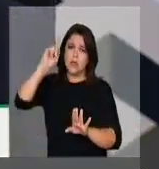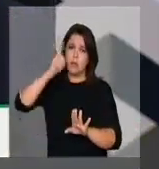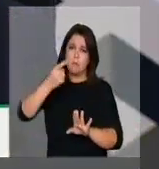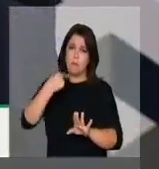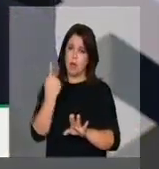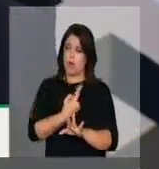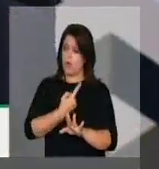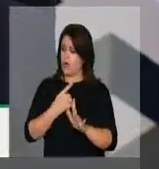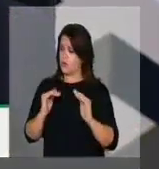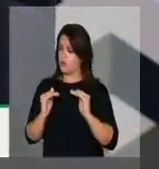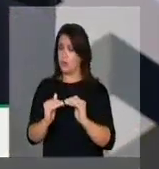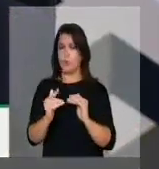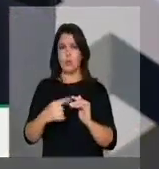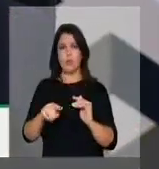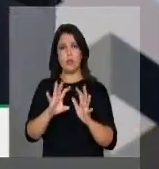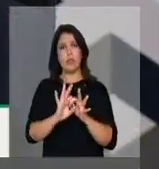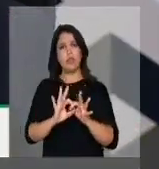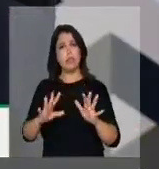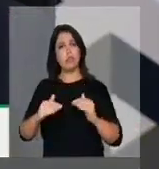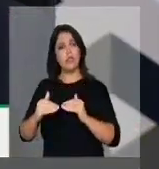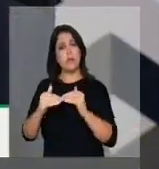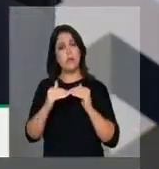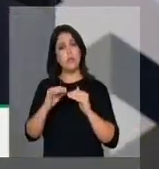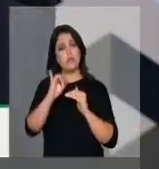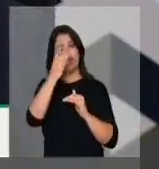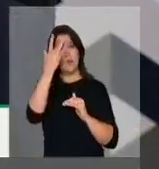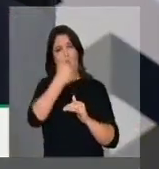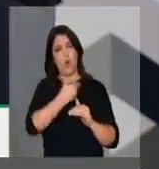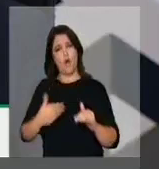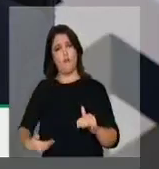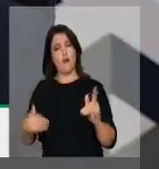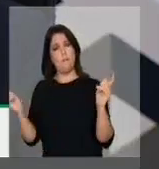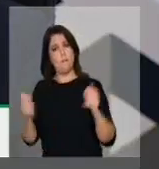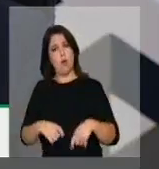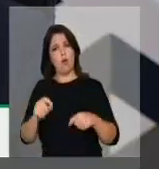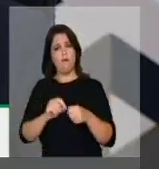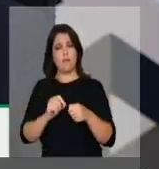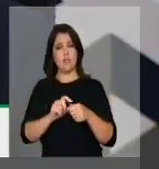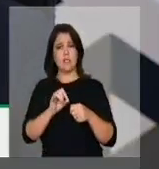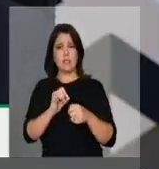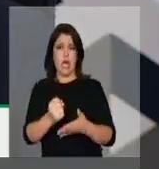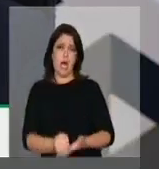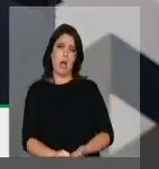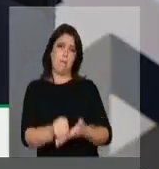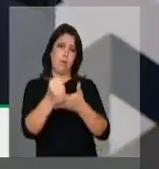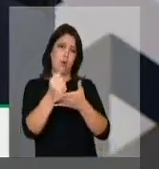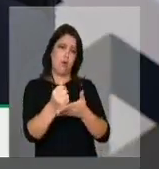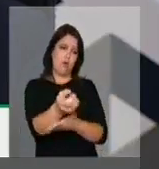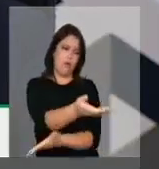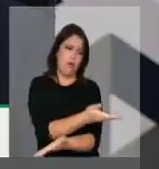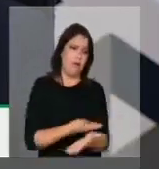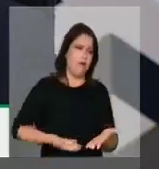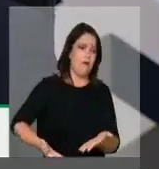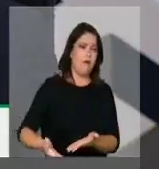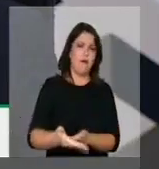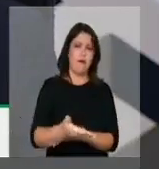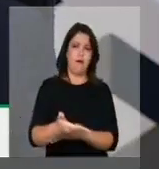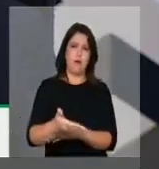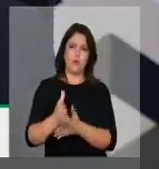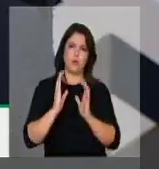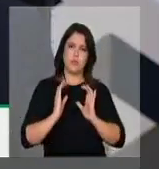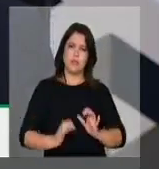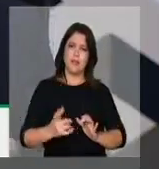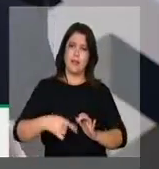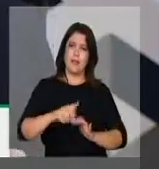impõe entre nós, e nas democracias, aquele que governa só pode governar com o apoio dos